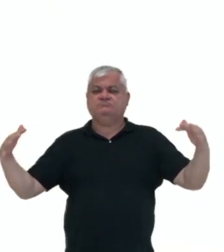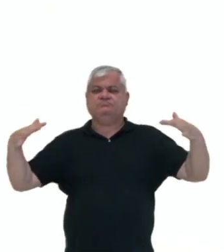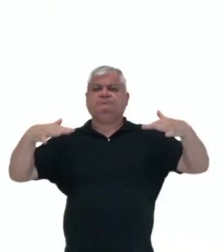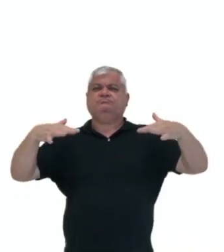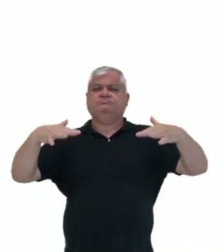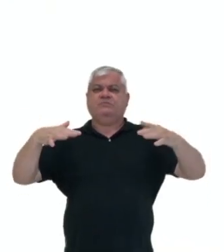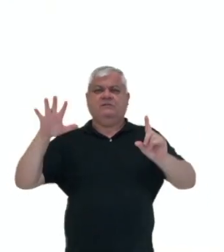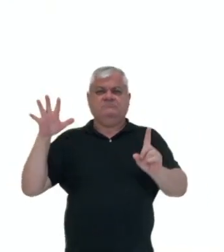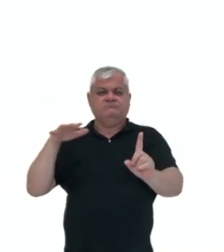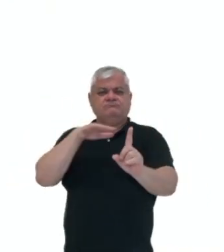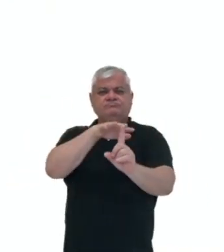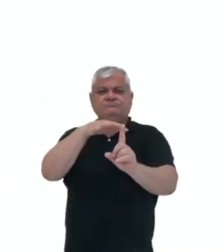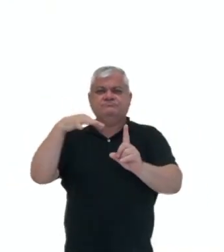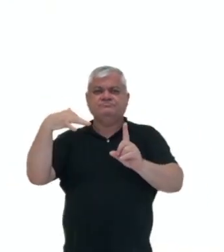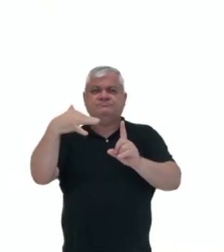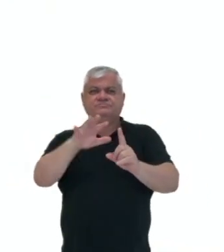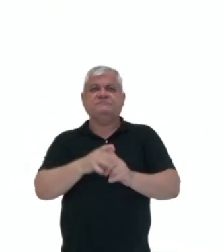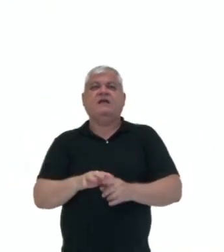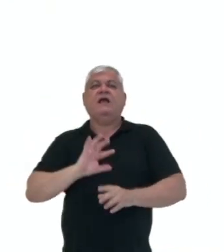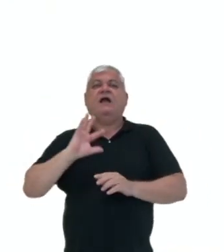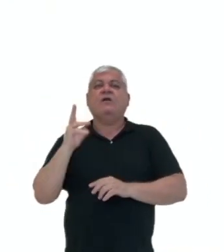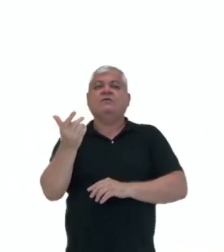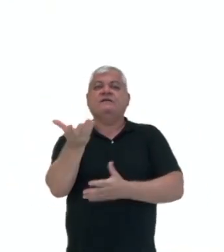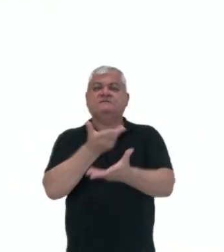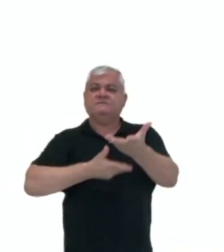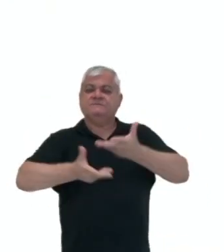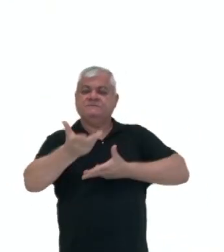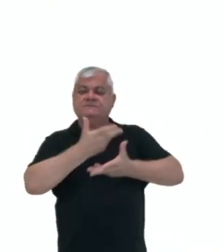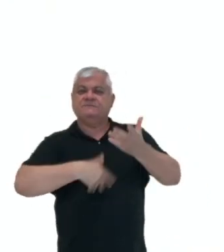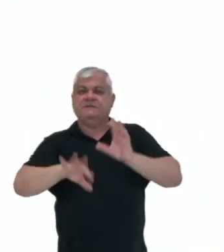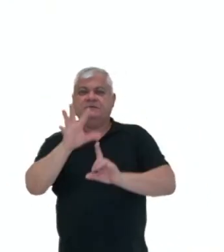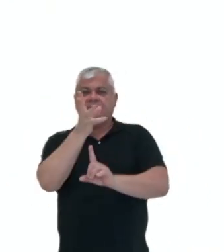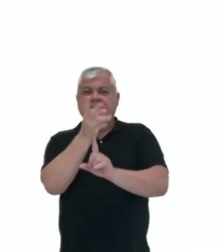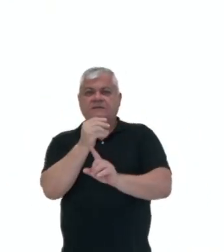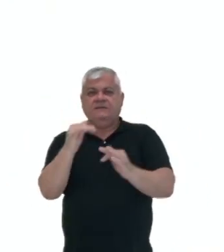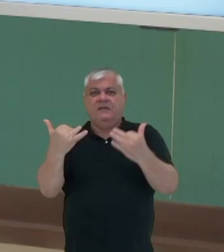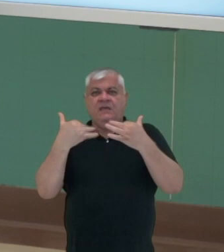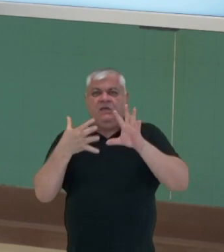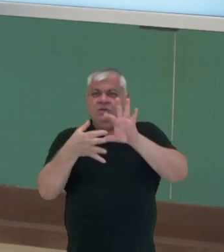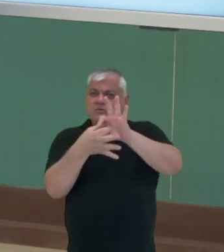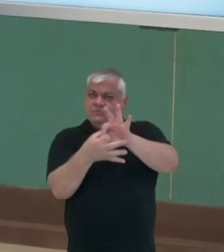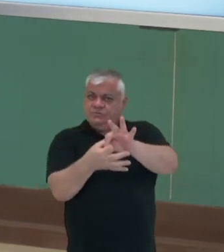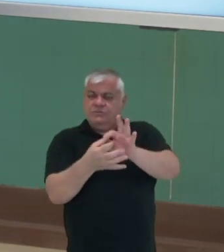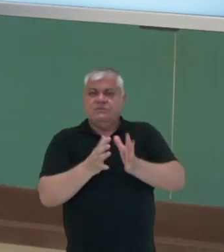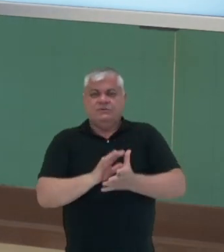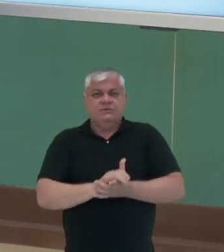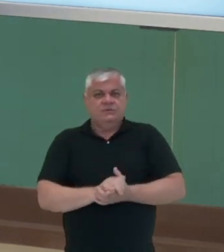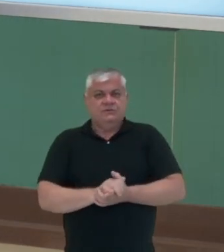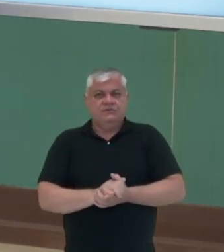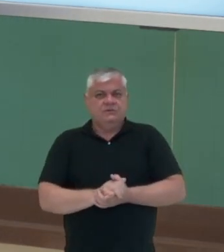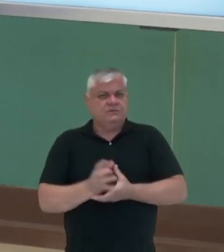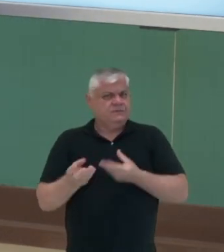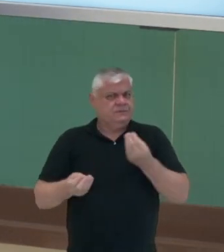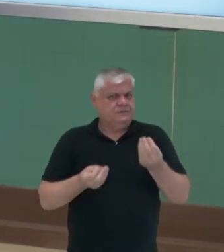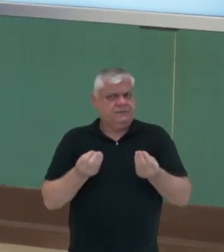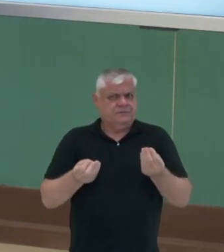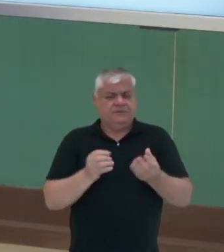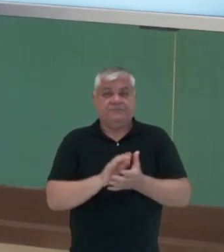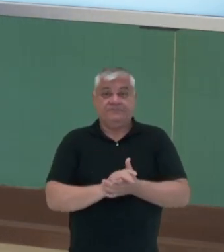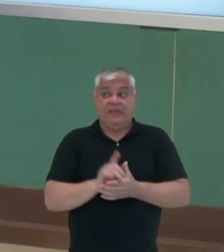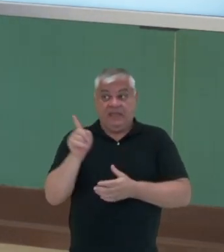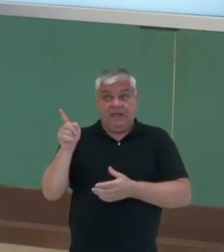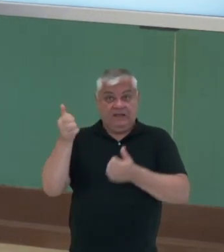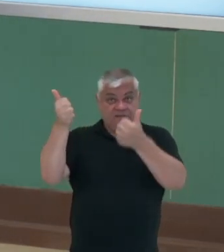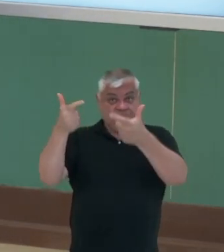Então acontece um diálogo de energia e a plateia e o artista constroem a obra juntos. No sentido, o que ela está dizendo? Ela está